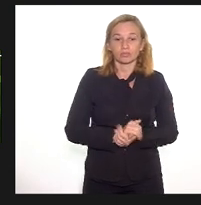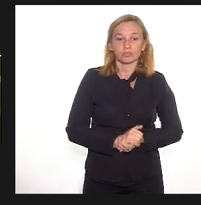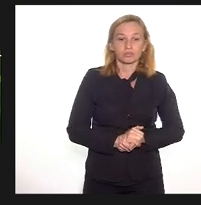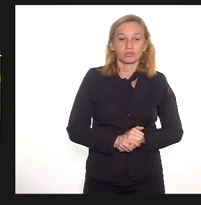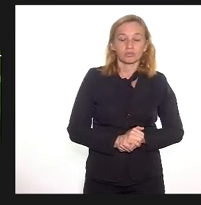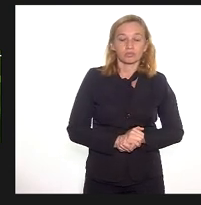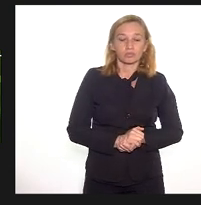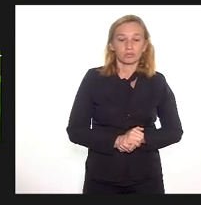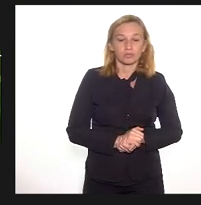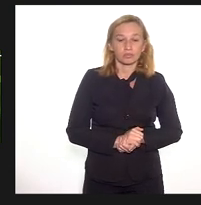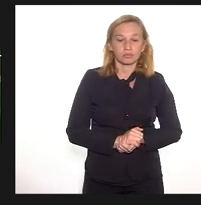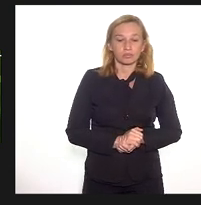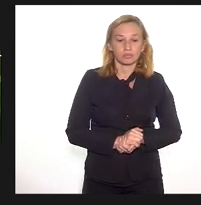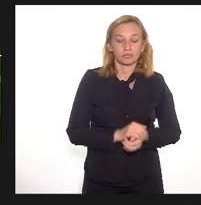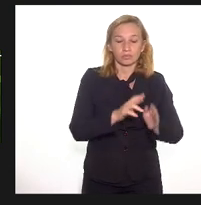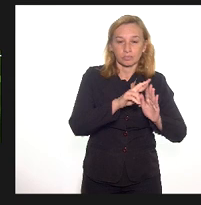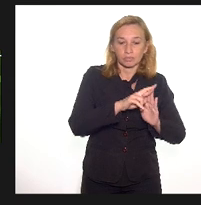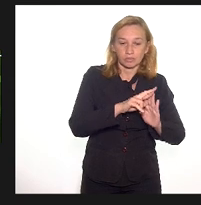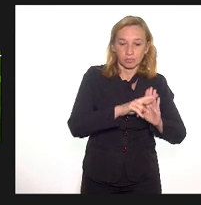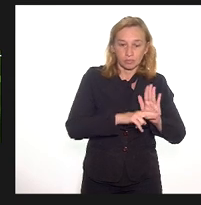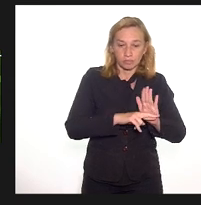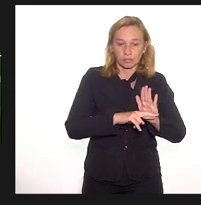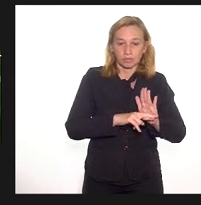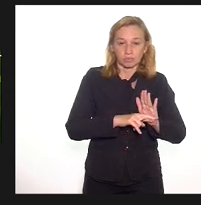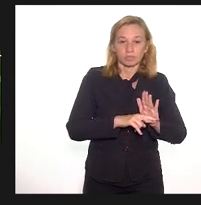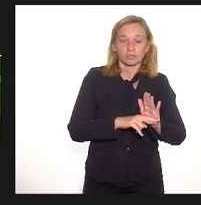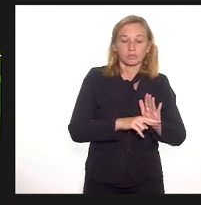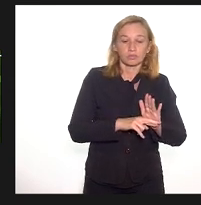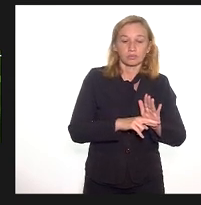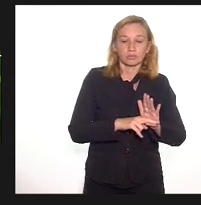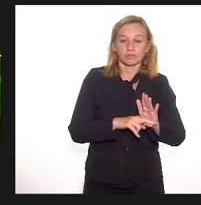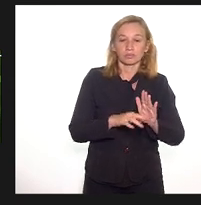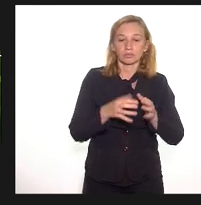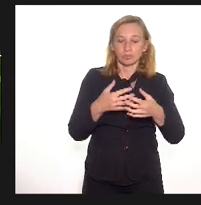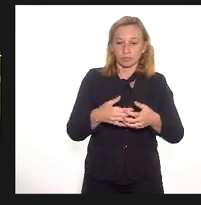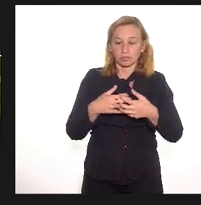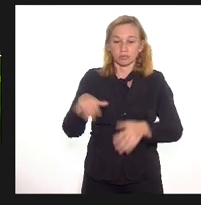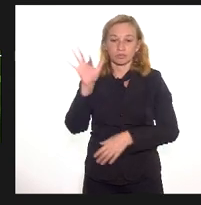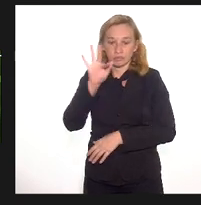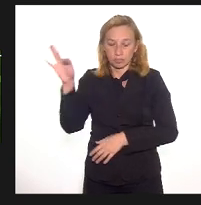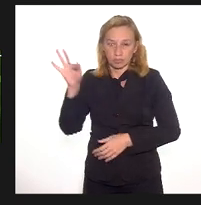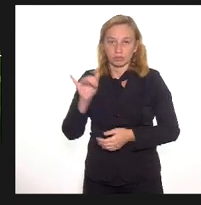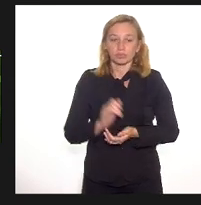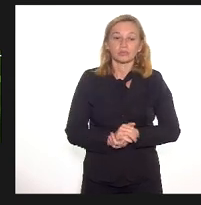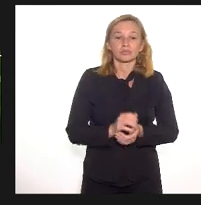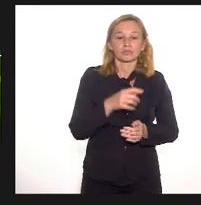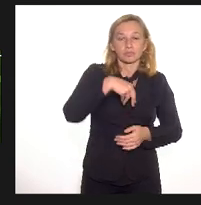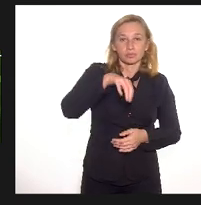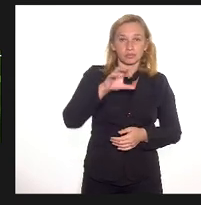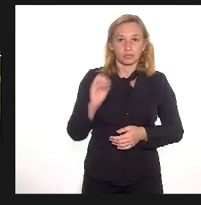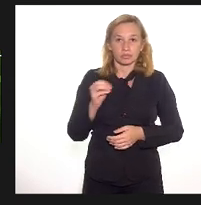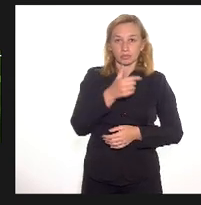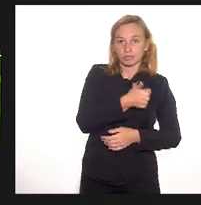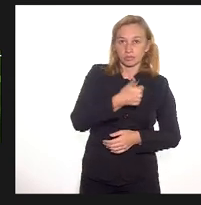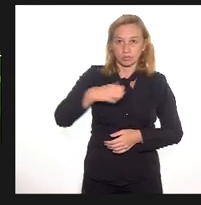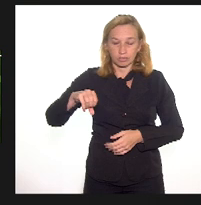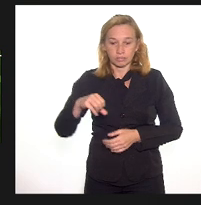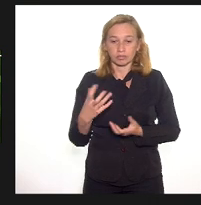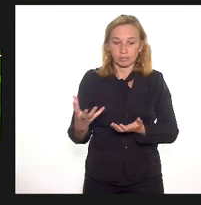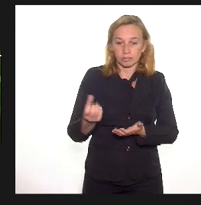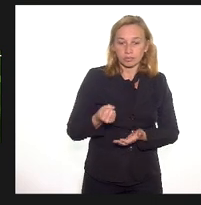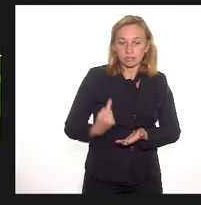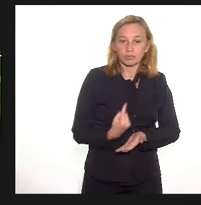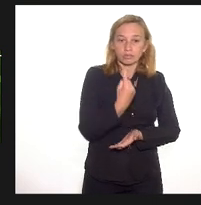à aplicação da regra estadual em conflito com a regra federal. Bom, em março de 2019, nós recebemos uma